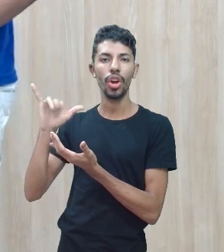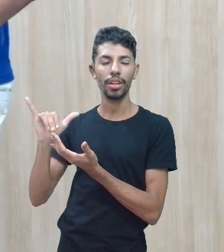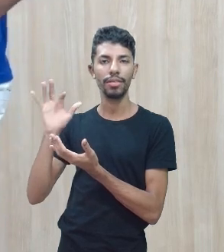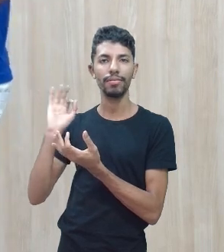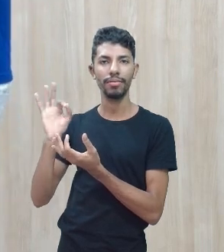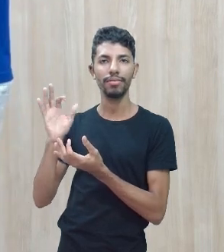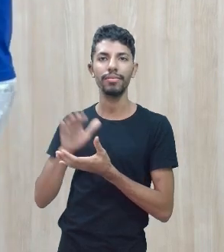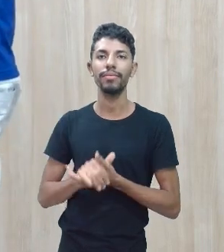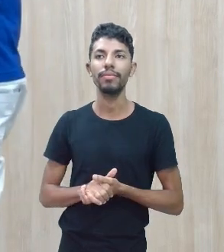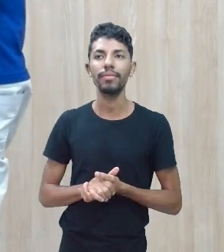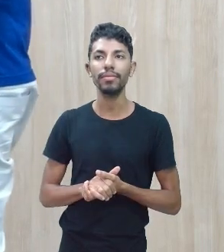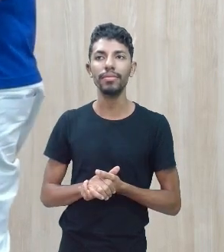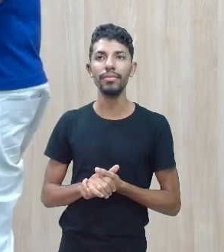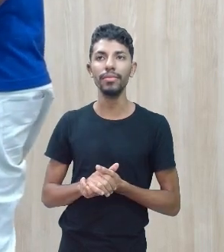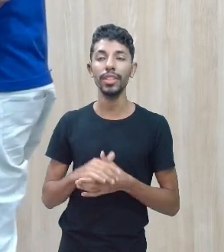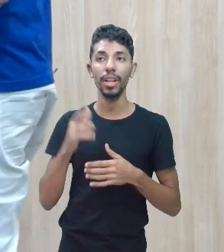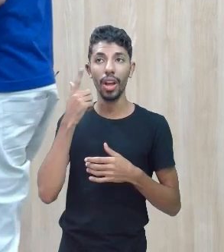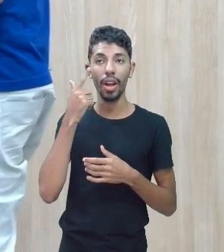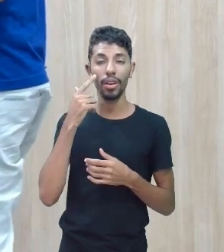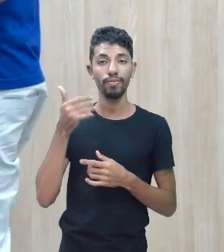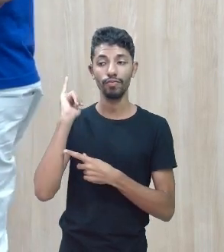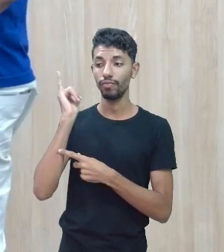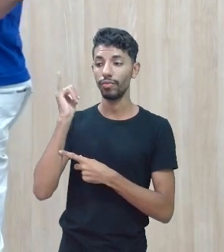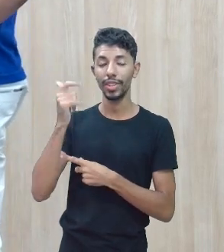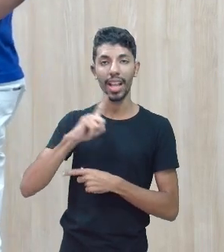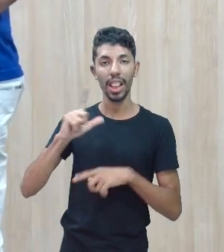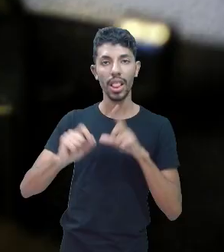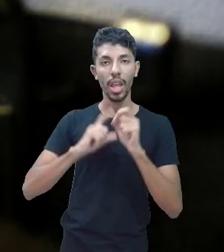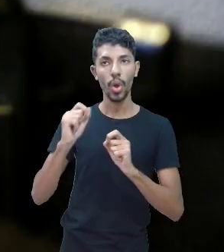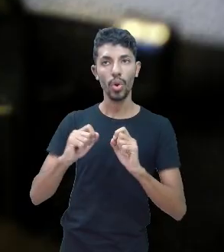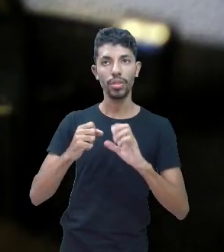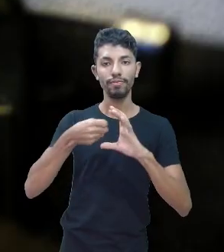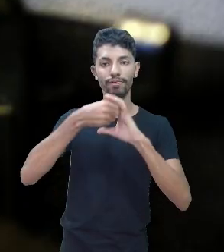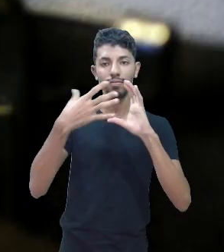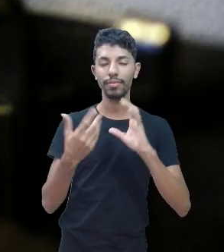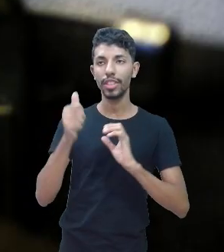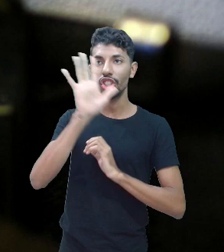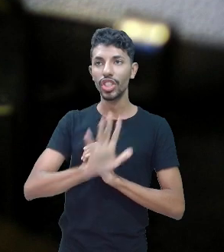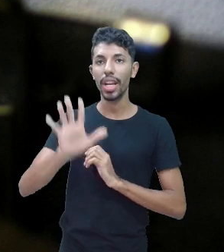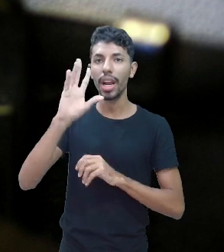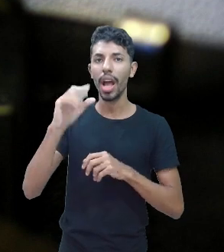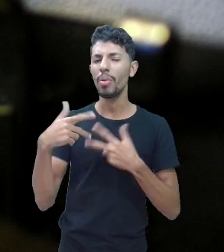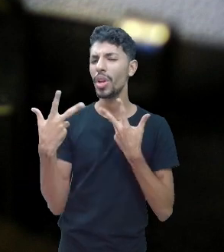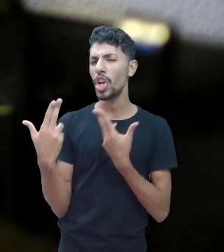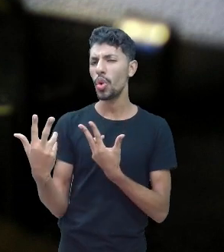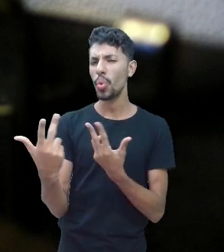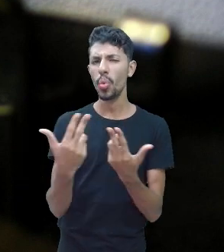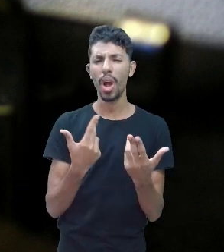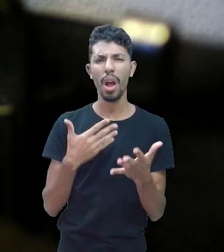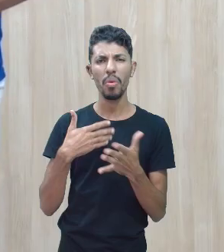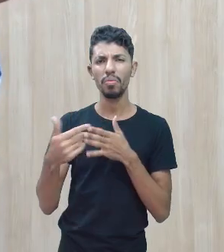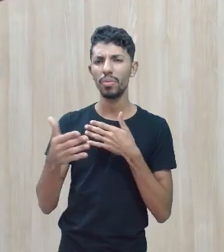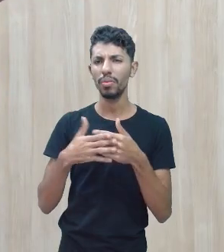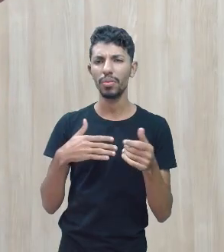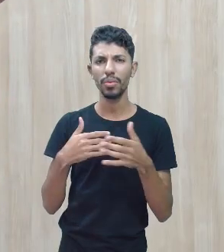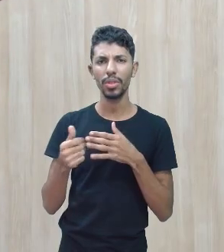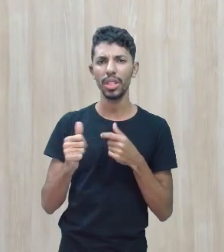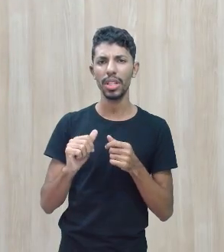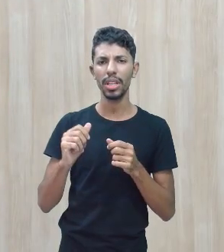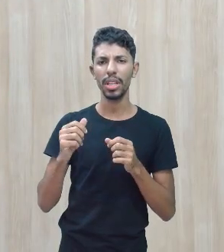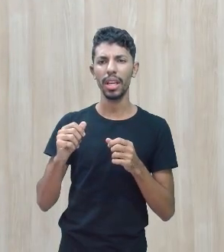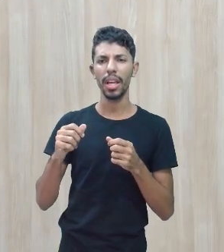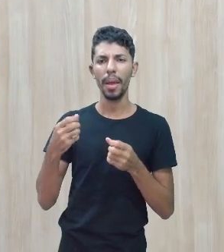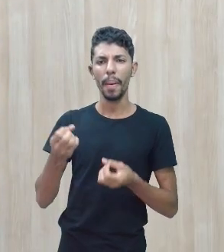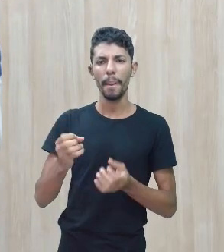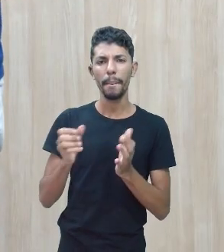conto. O conto, ele tem suas características gerais como qualquer obra literária.